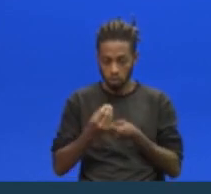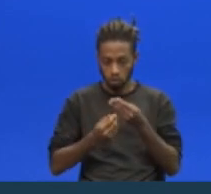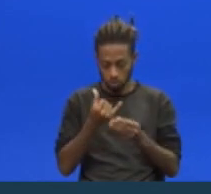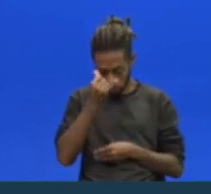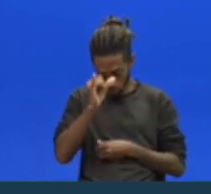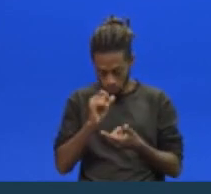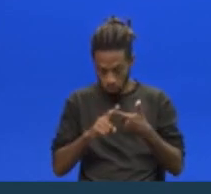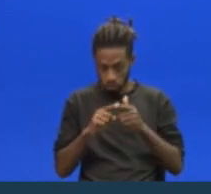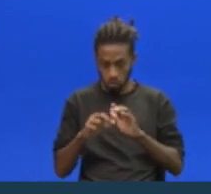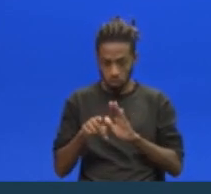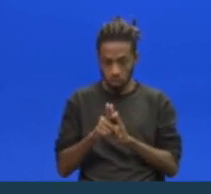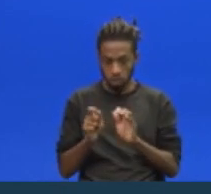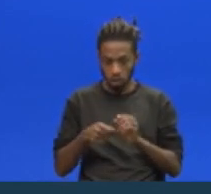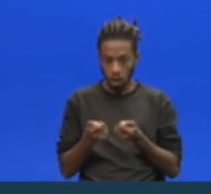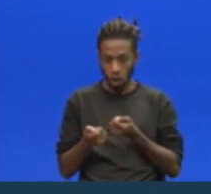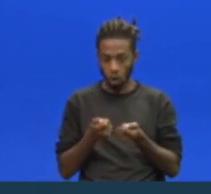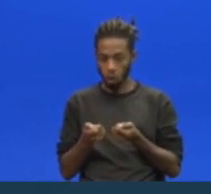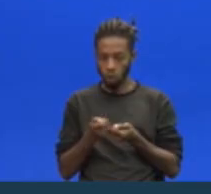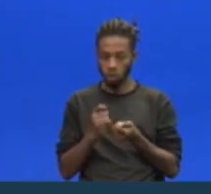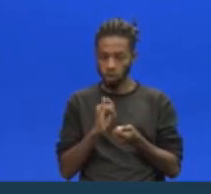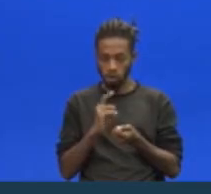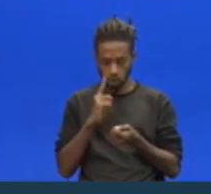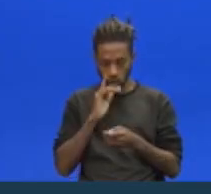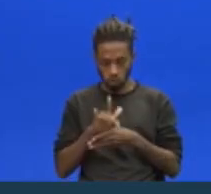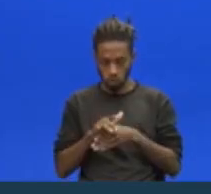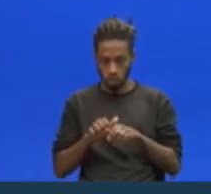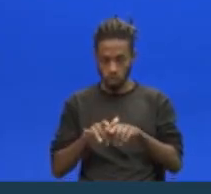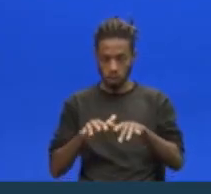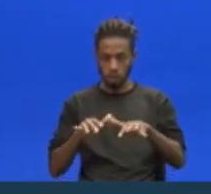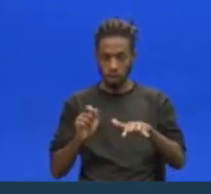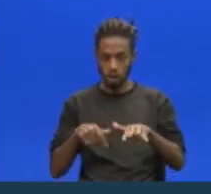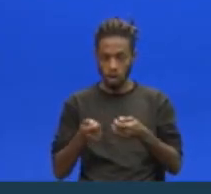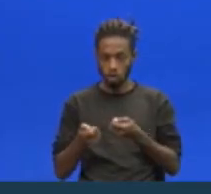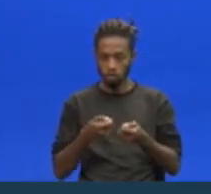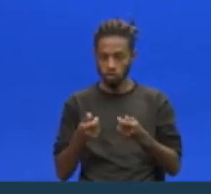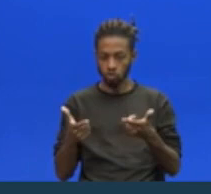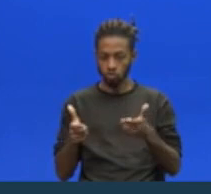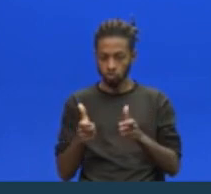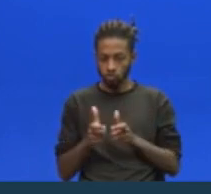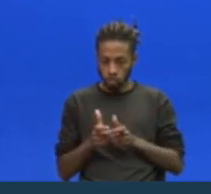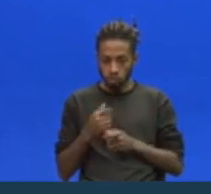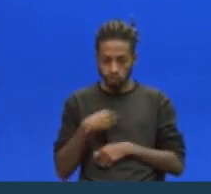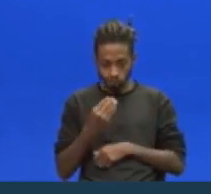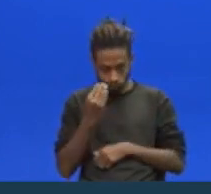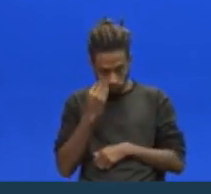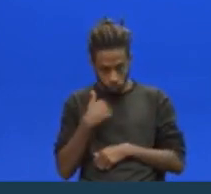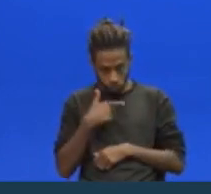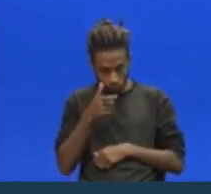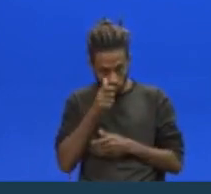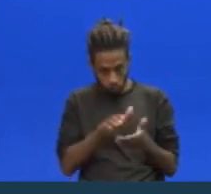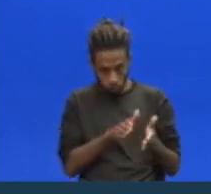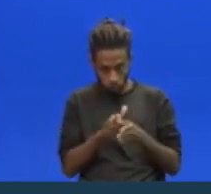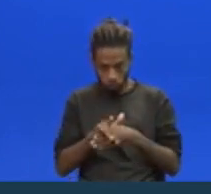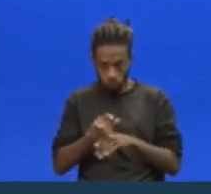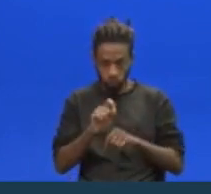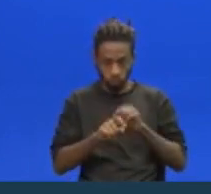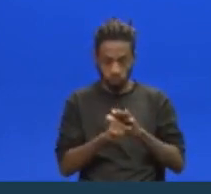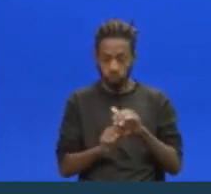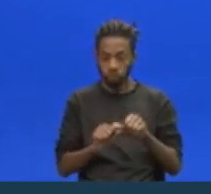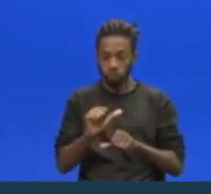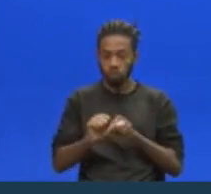controle das doenças ou agravo. Então, ou seja, acompanhando essas doenças de perto, a gente consegue perceber qualquer